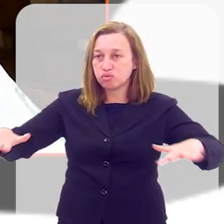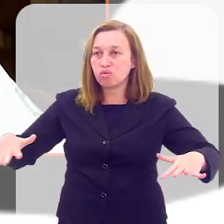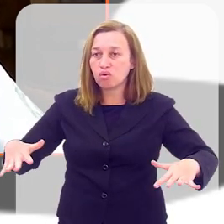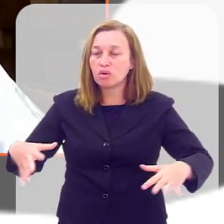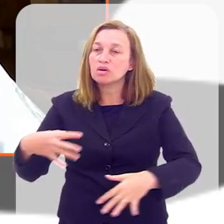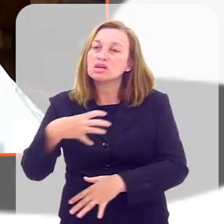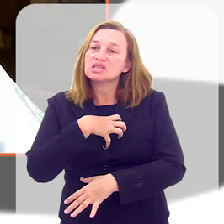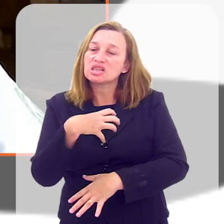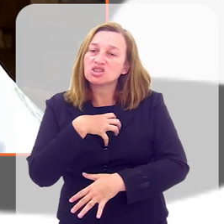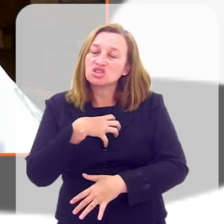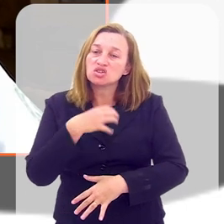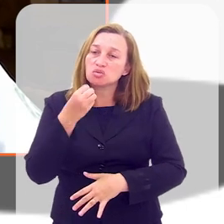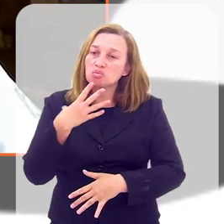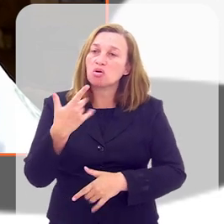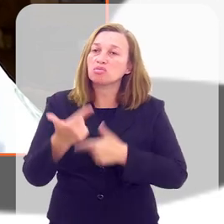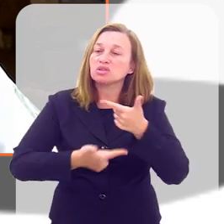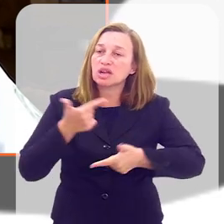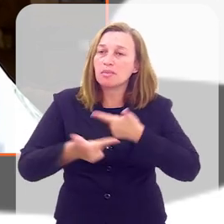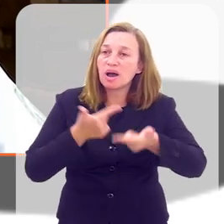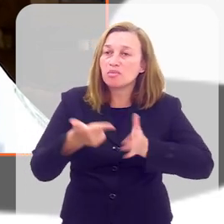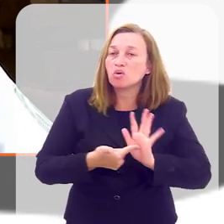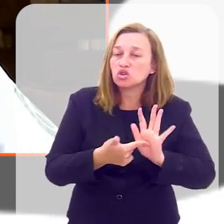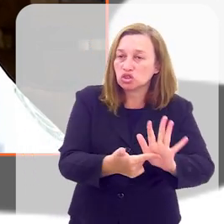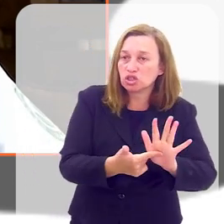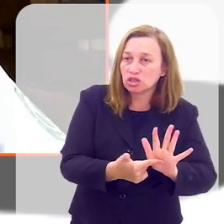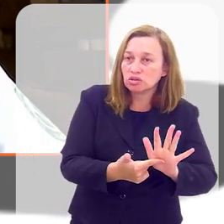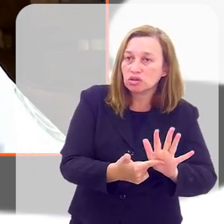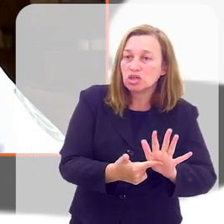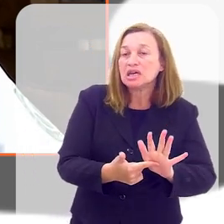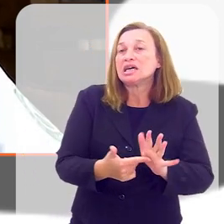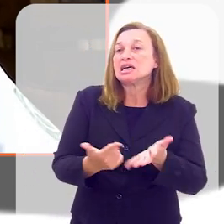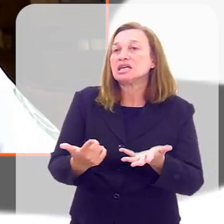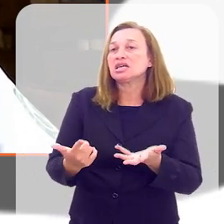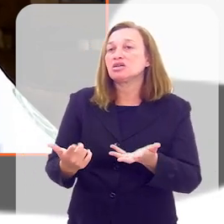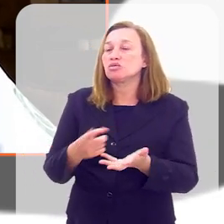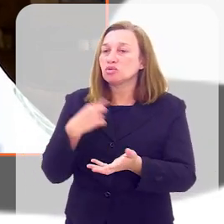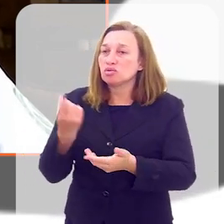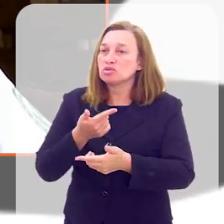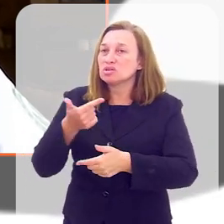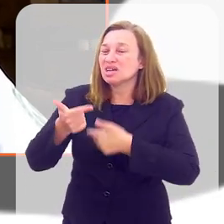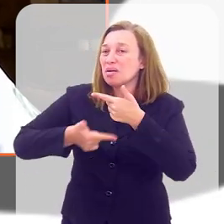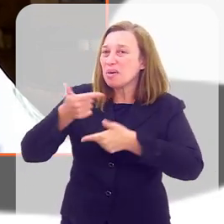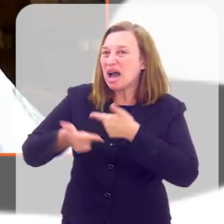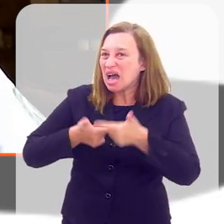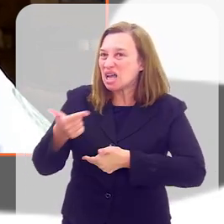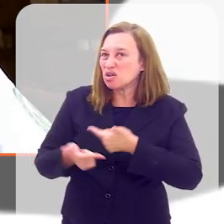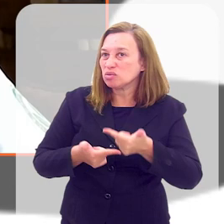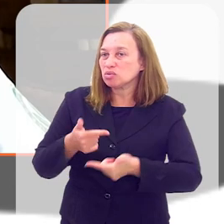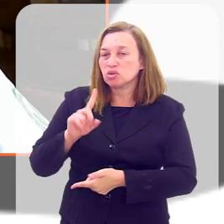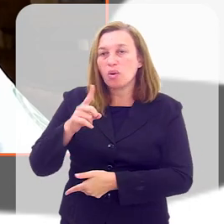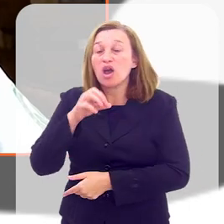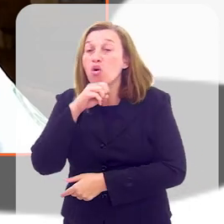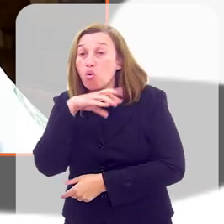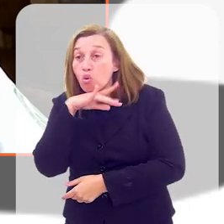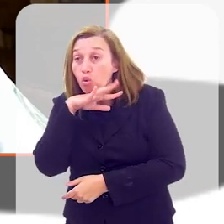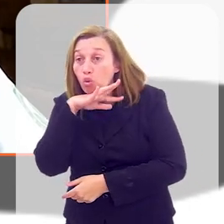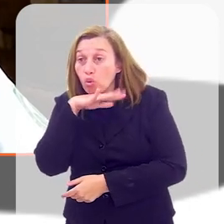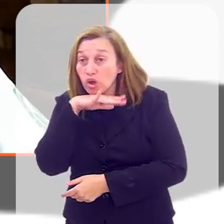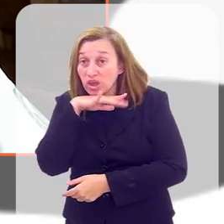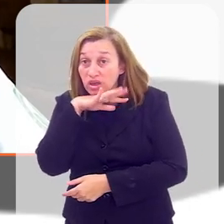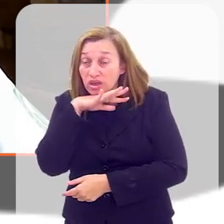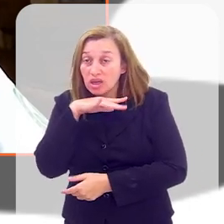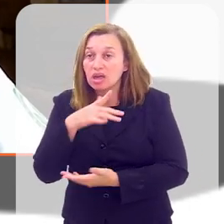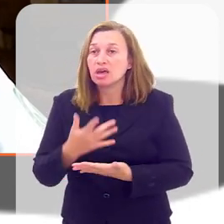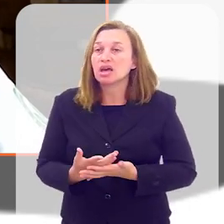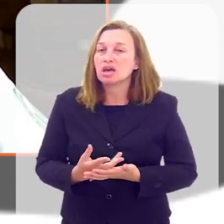ele ter feito um trabalho muito bom nesse sentido de mostrar para as pessoas que o sistema modular não é inferior ao convencional né a